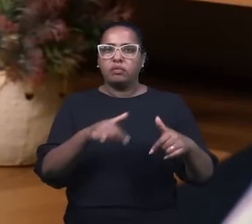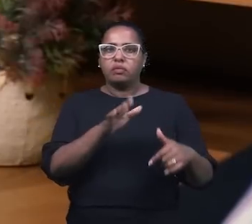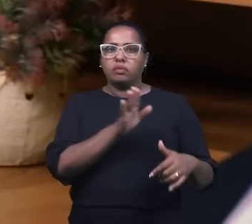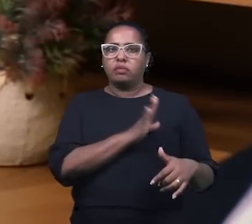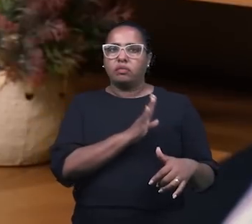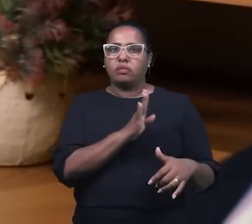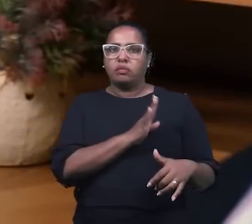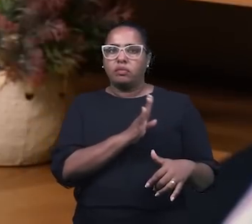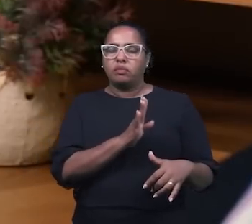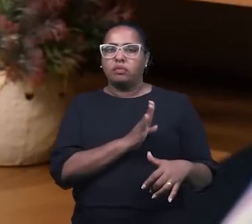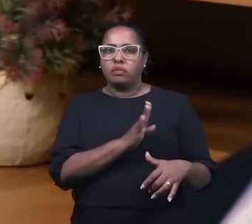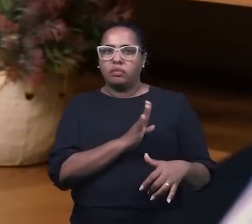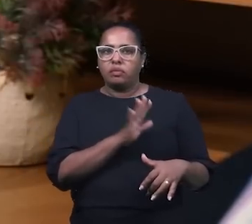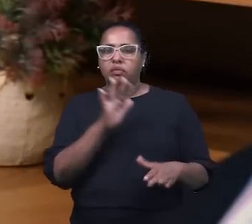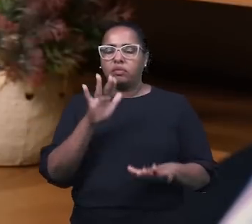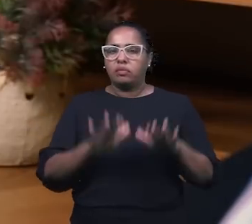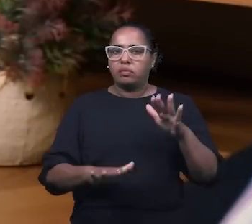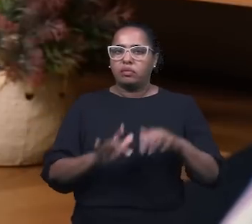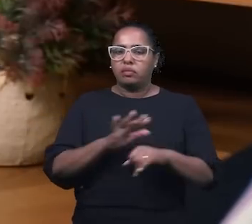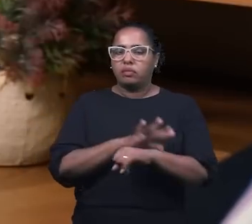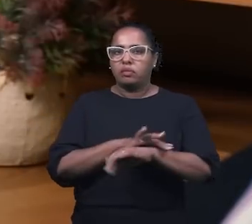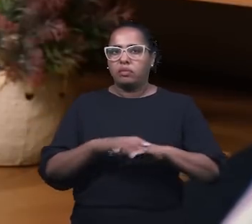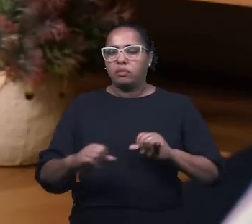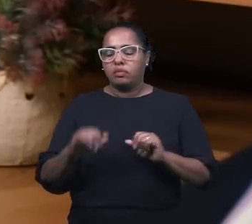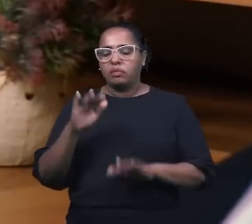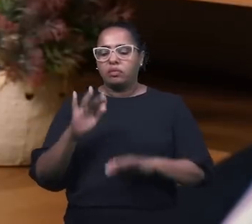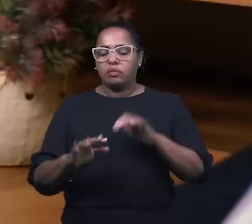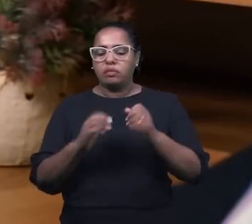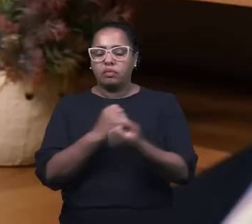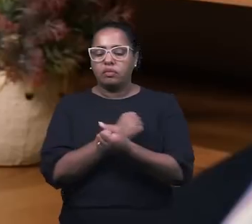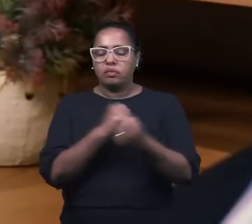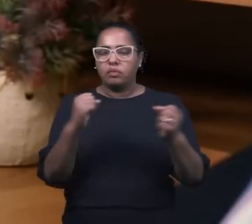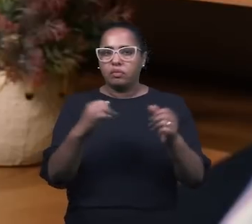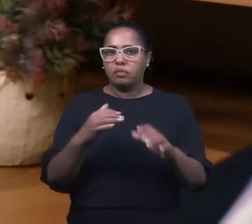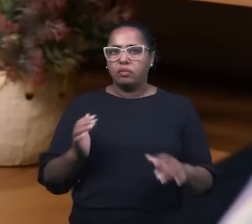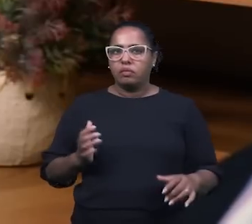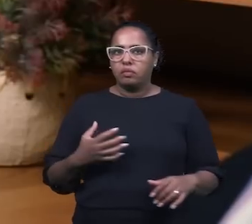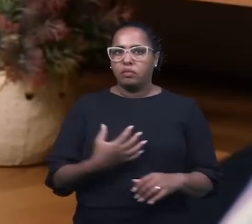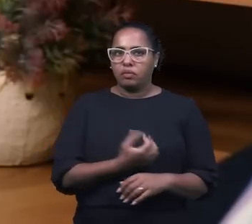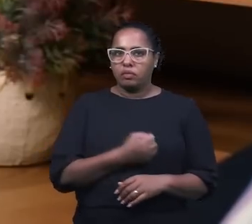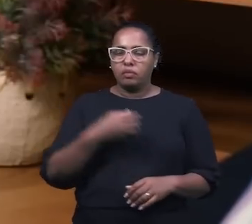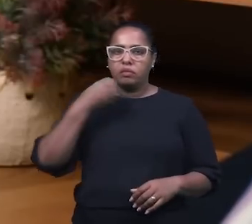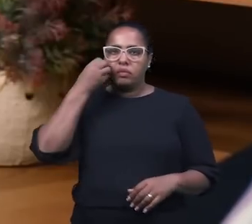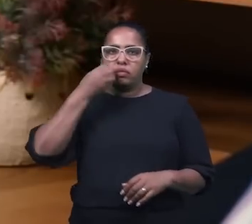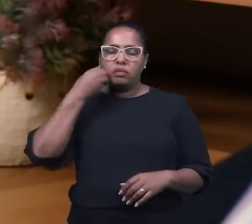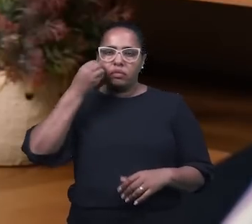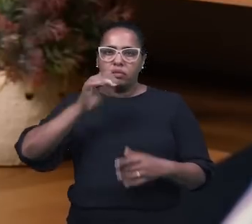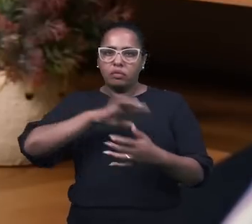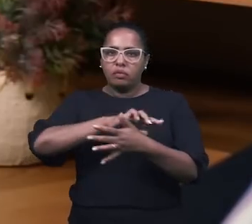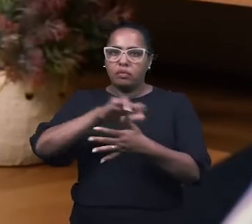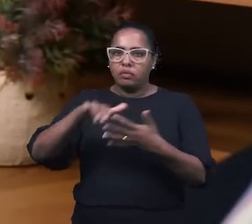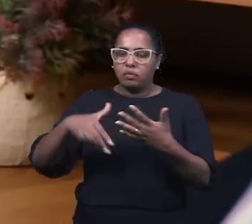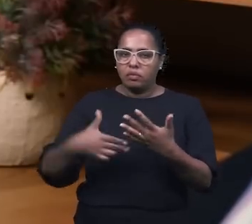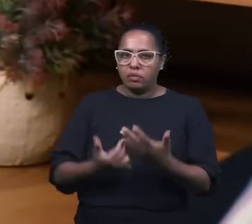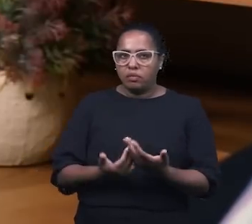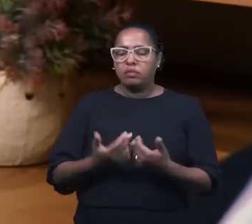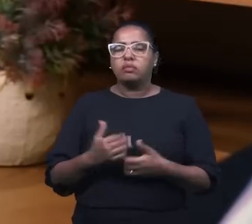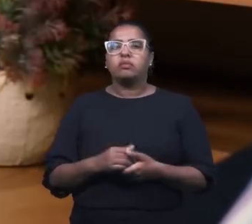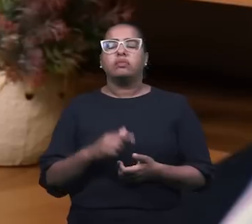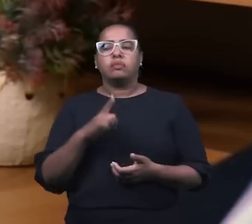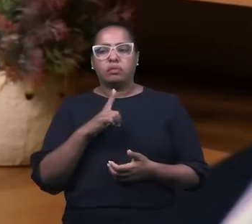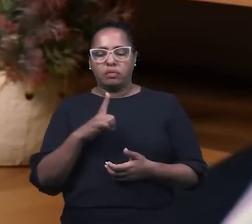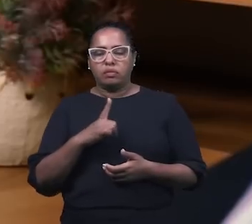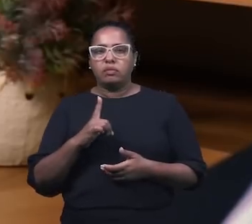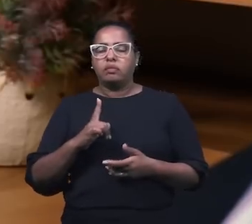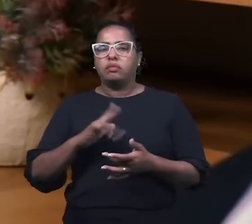nos corações, né? Às vezes uma cura, uma libertação, uma salvação, várias experiências, né? Nós temos